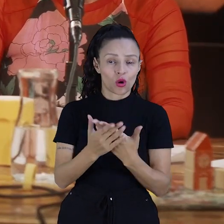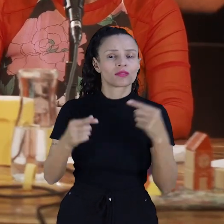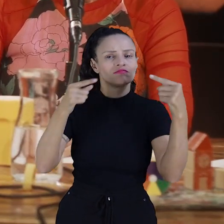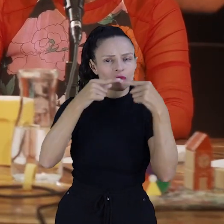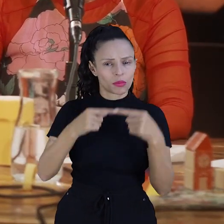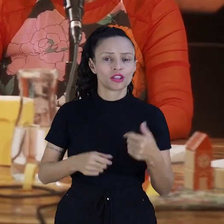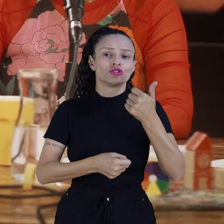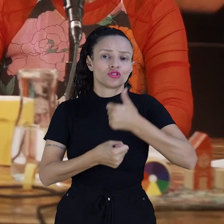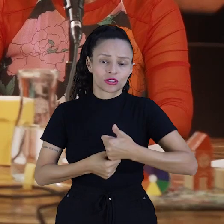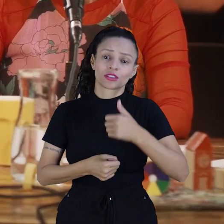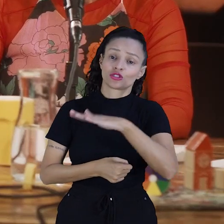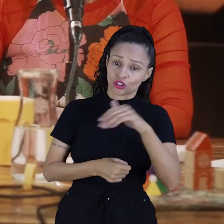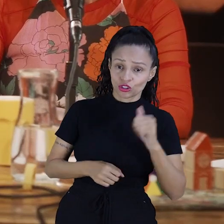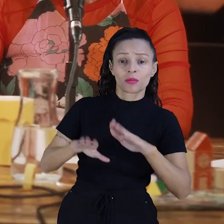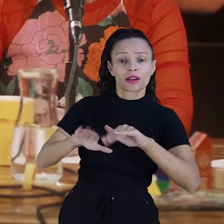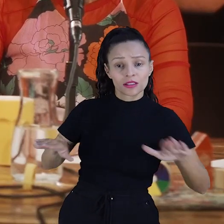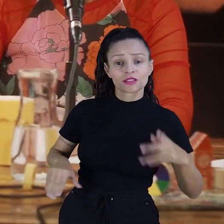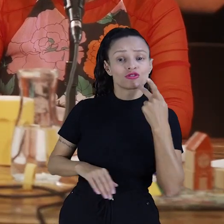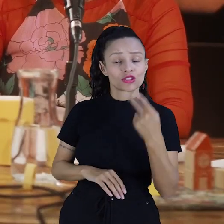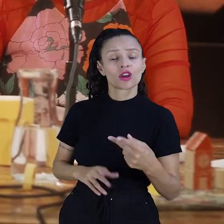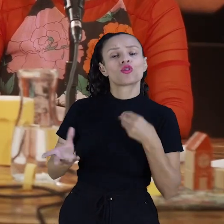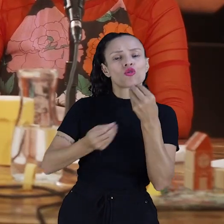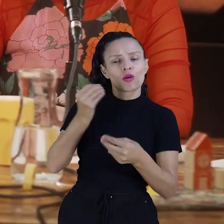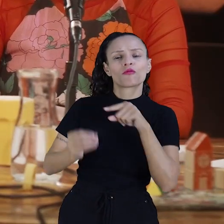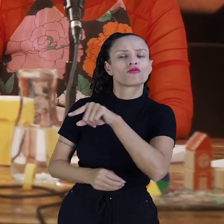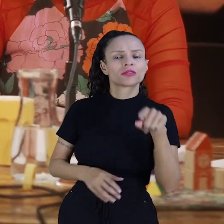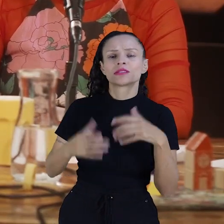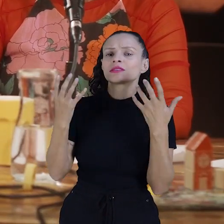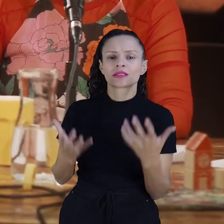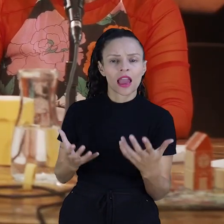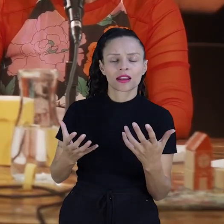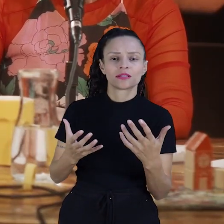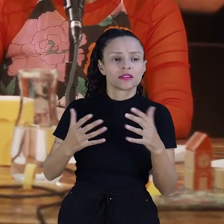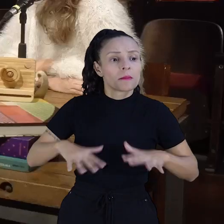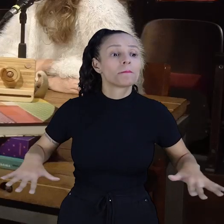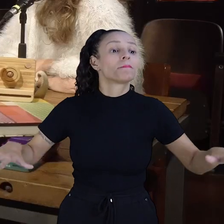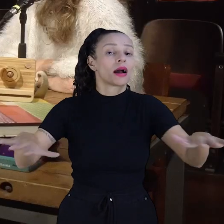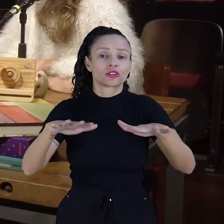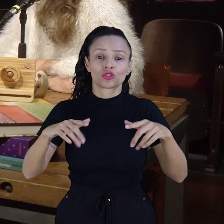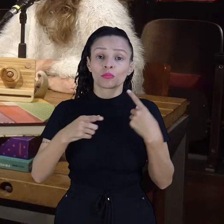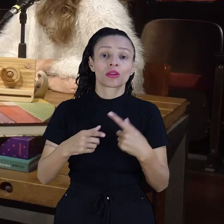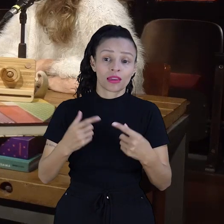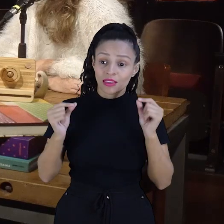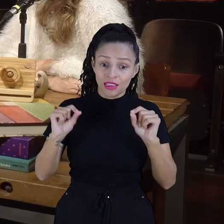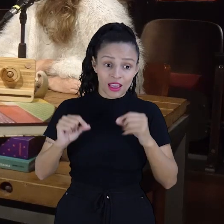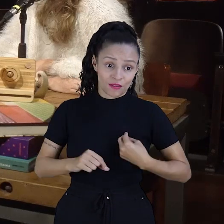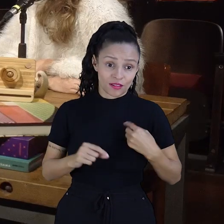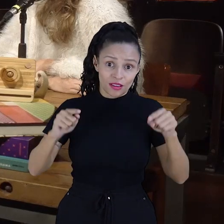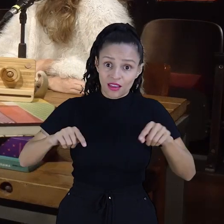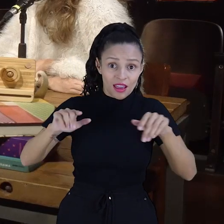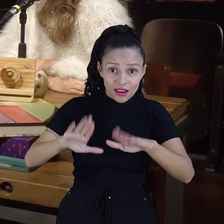com coerência, a direção tem que chamar um grupo de crianças na sala e dizer: como é que vocês querem que seja esse pátio? Porque quem vai habitar esse pátio